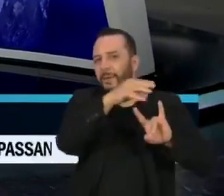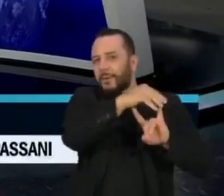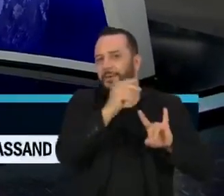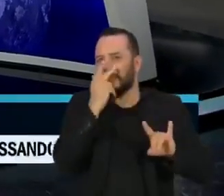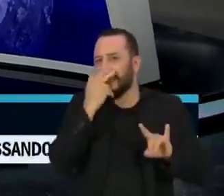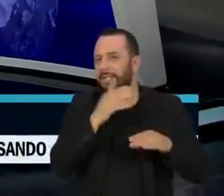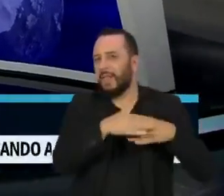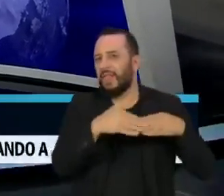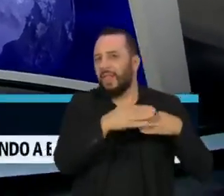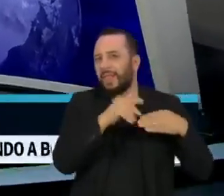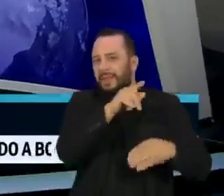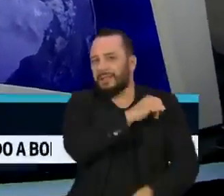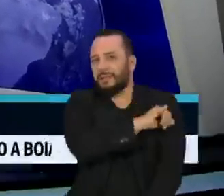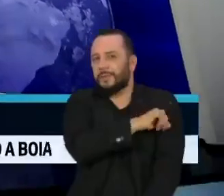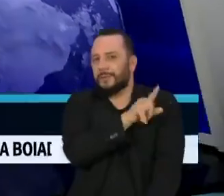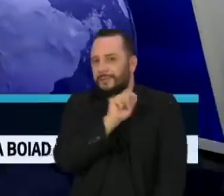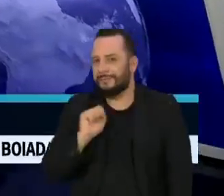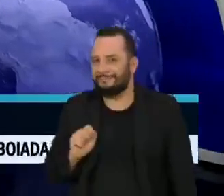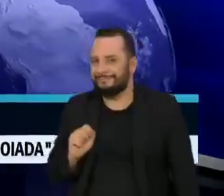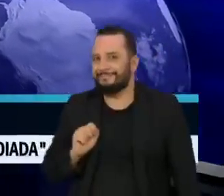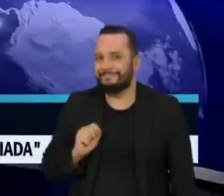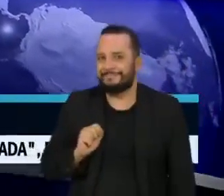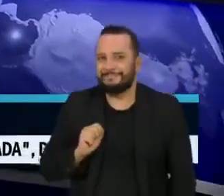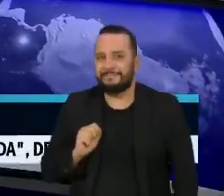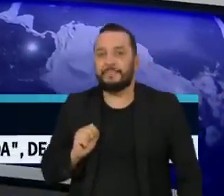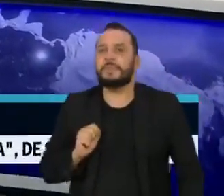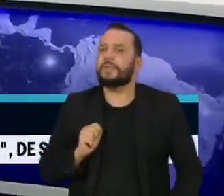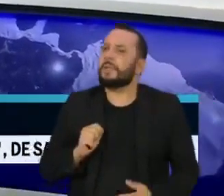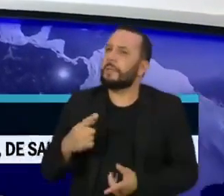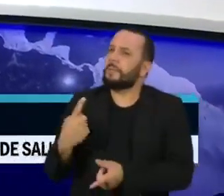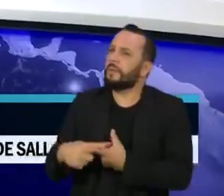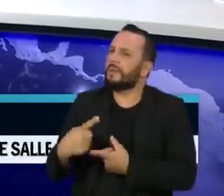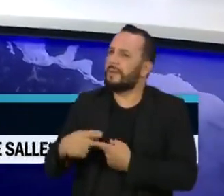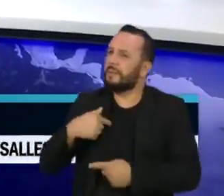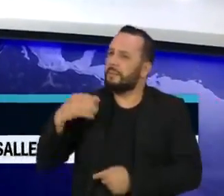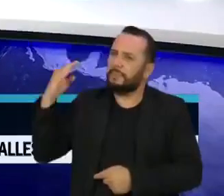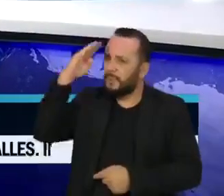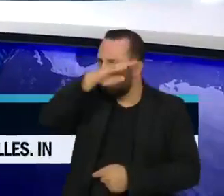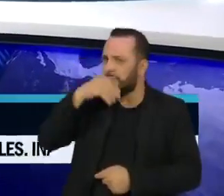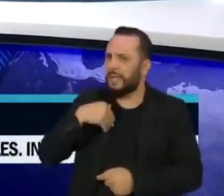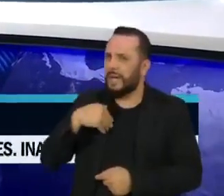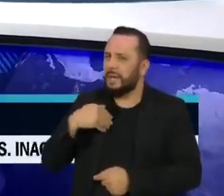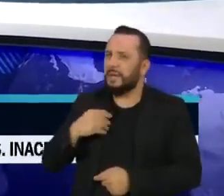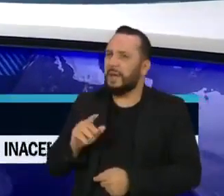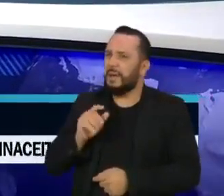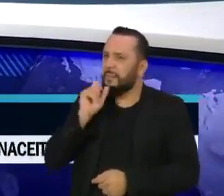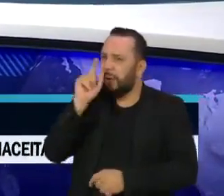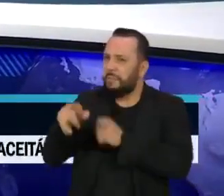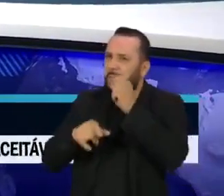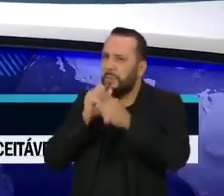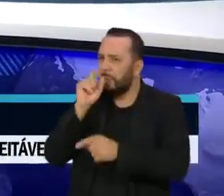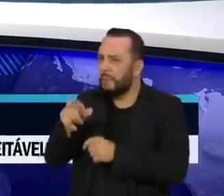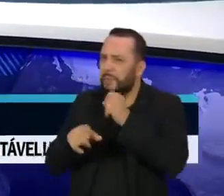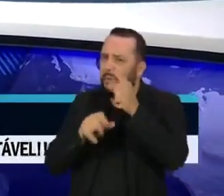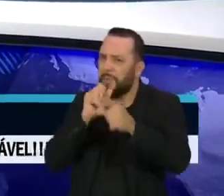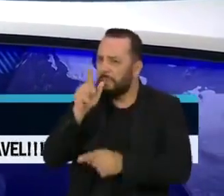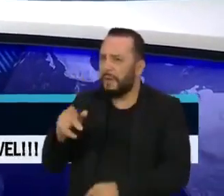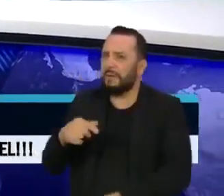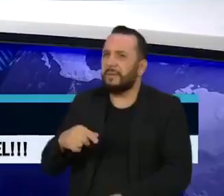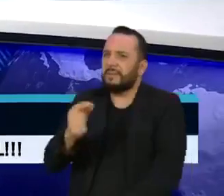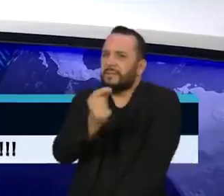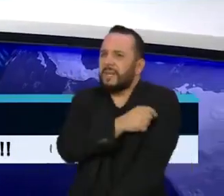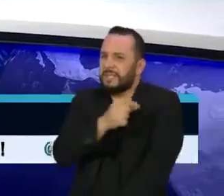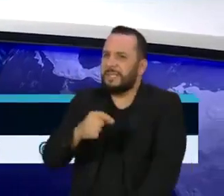E, doutor Saldiva, qual pode ser o tamanho do efeito dessa fala do presidente Jair Bolsonaro, né? Falar mal de uma vacina que já vacinou milhões